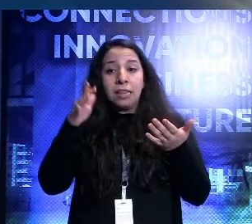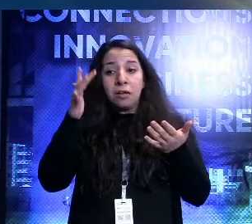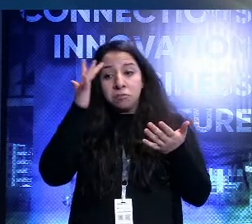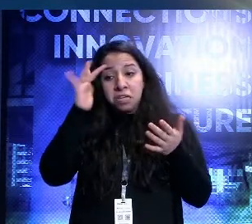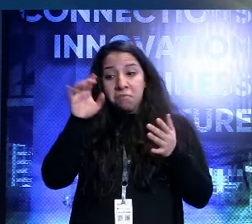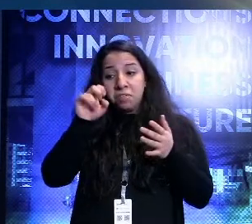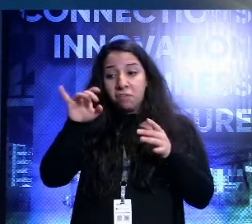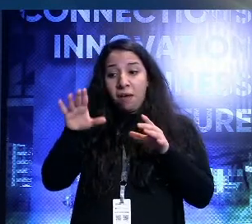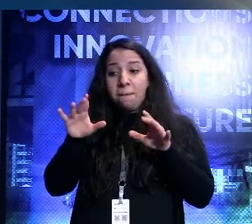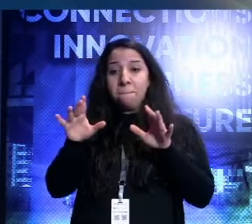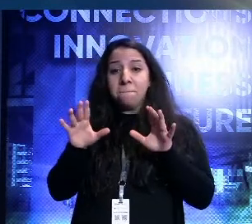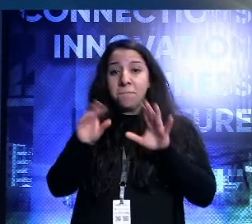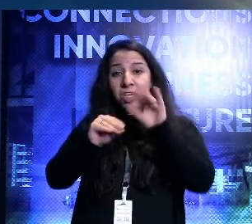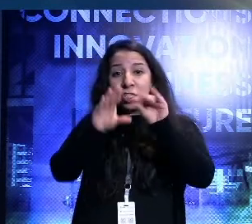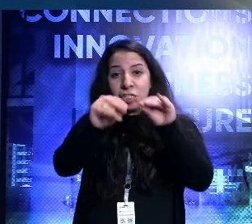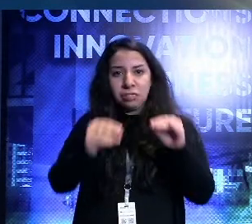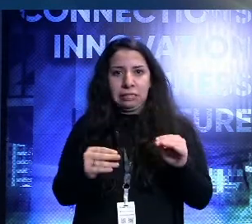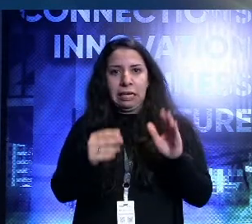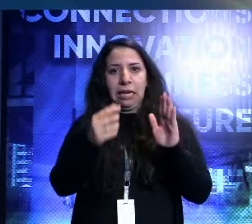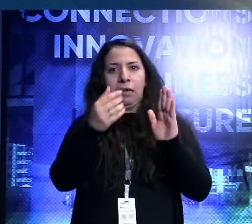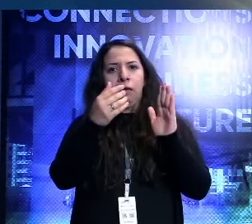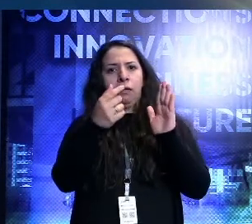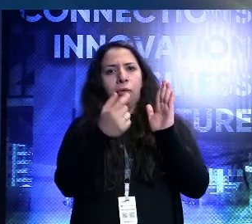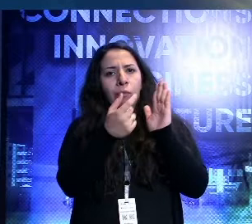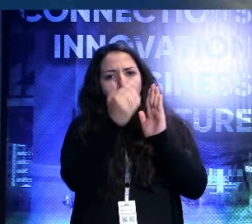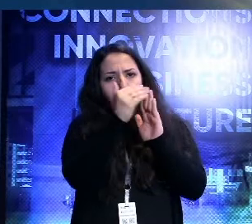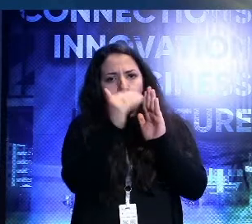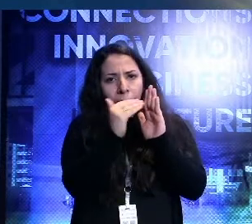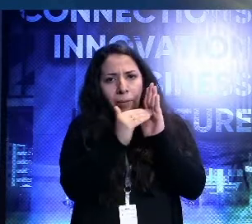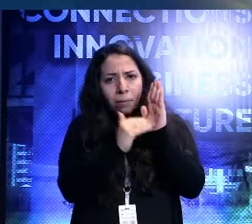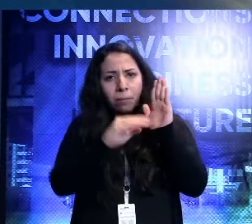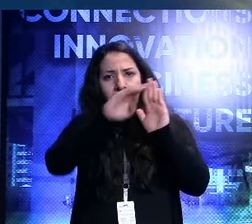código, mas dá para fazer também.